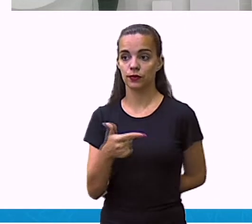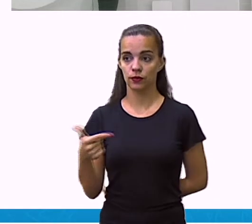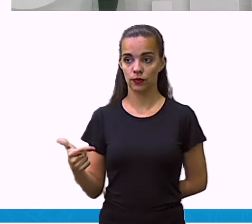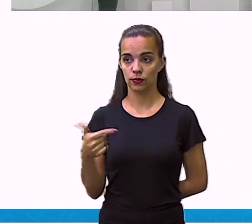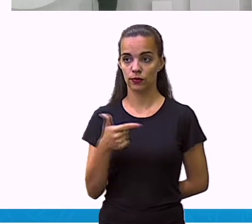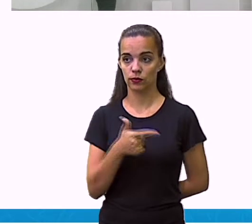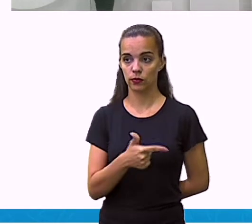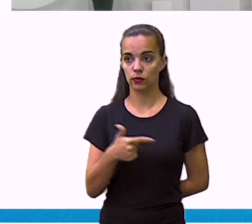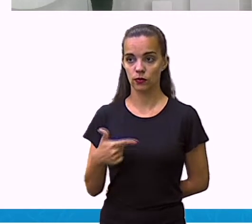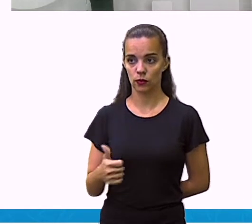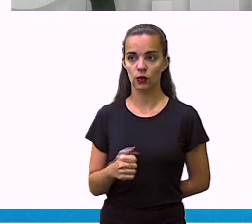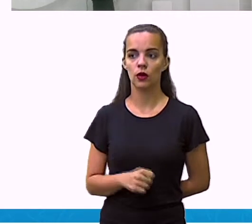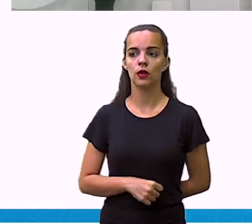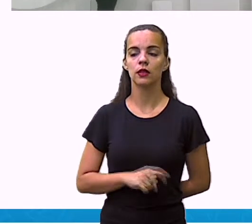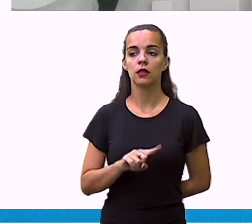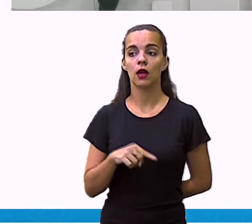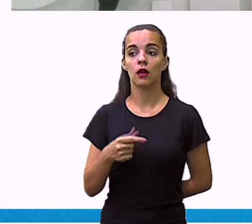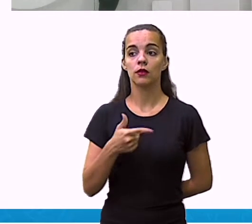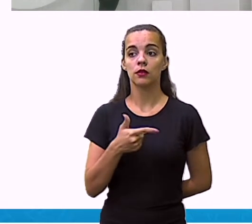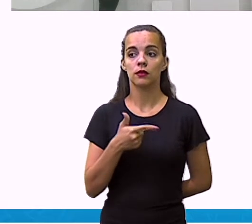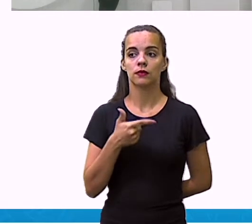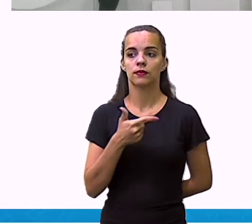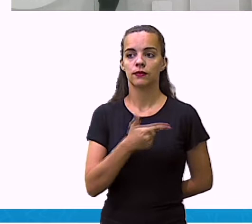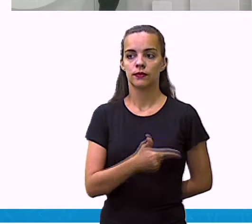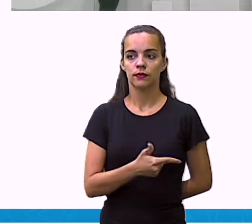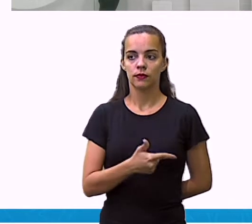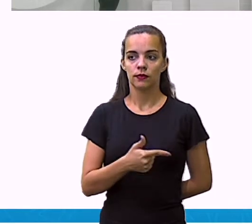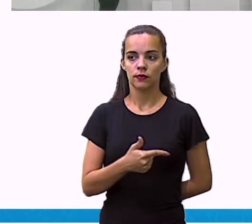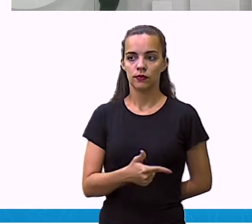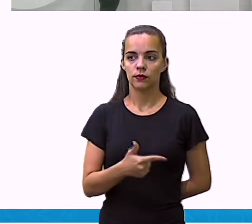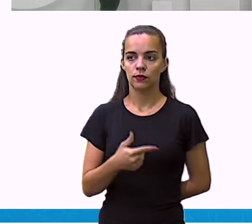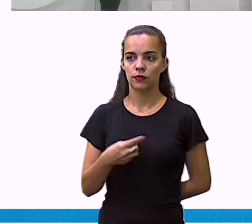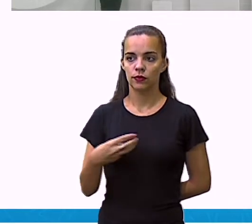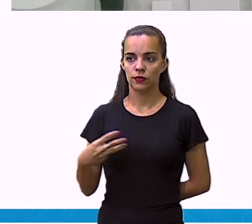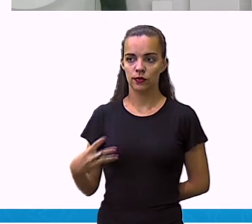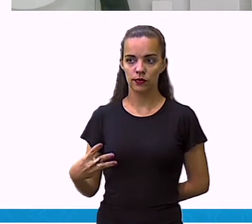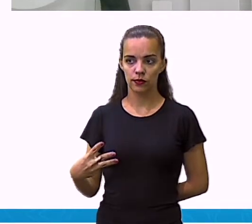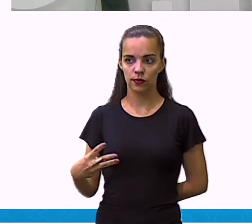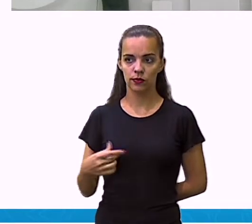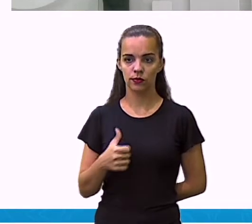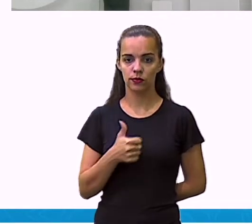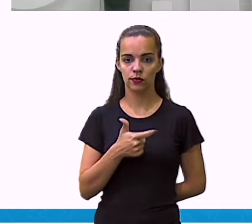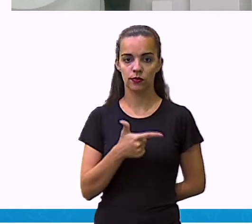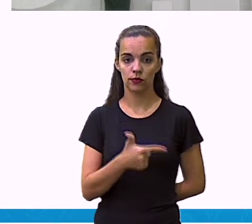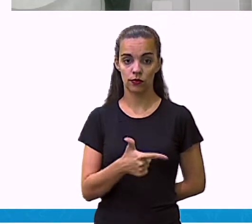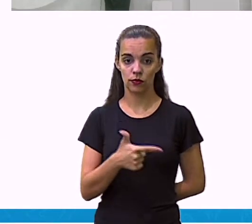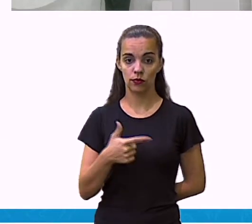22, tá vendo? Terminando com o 2, que é a primeira ordem, 23,